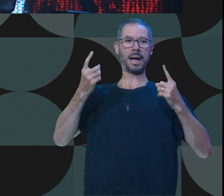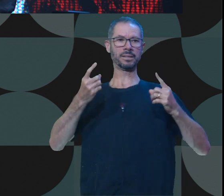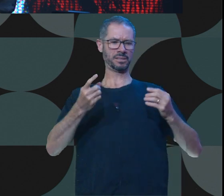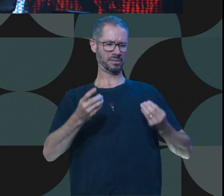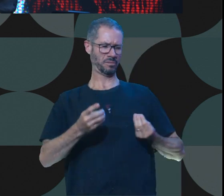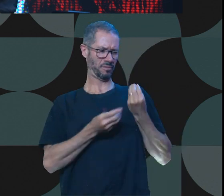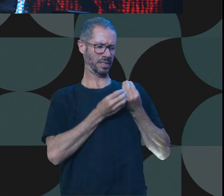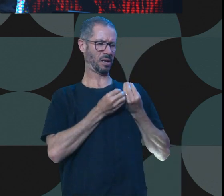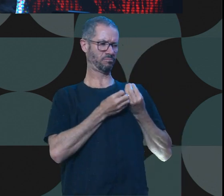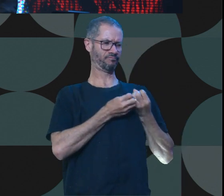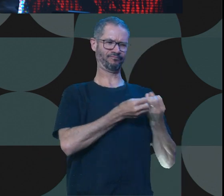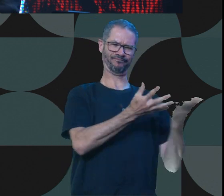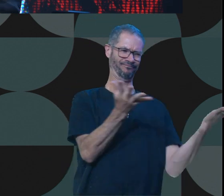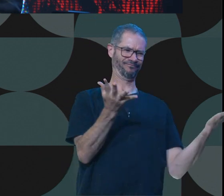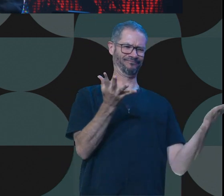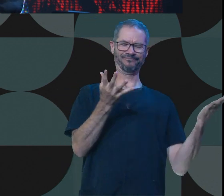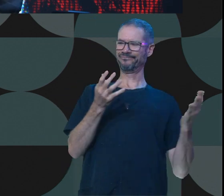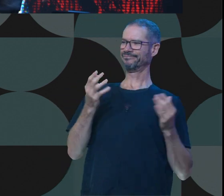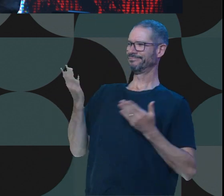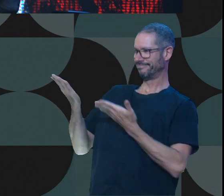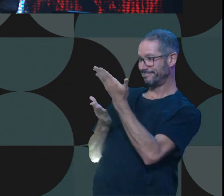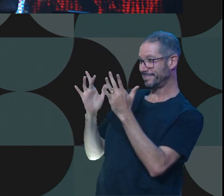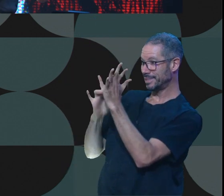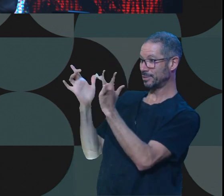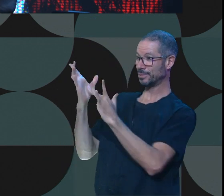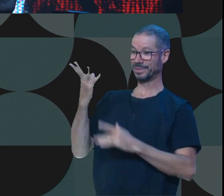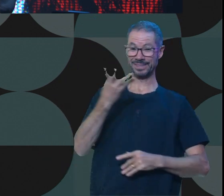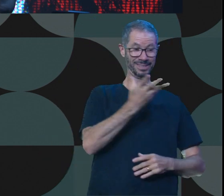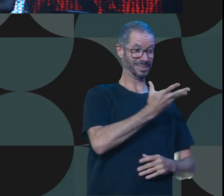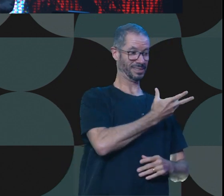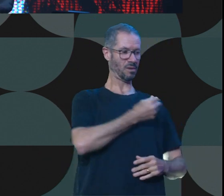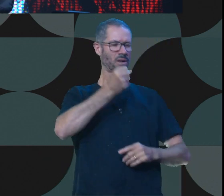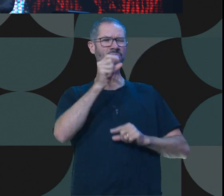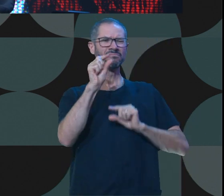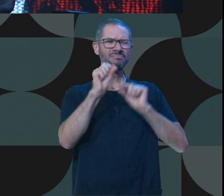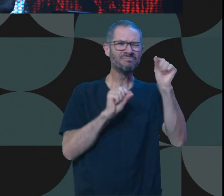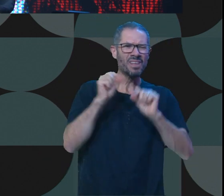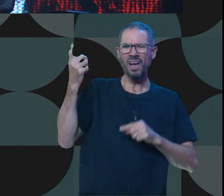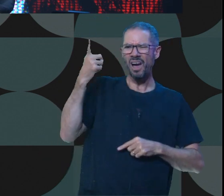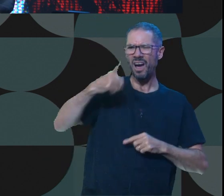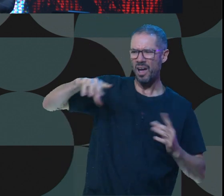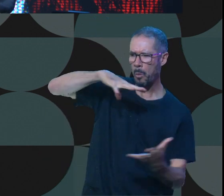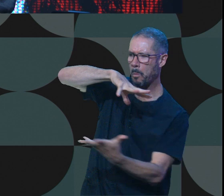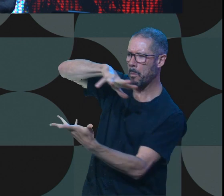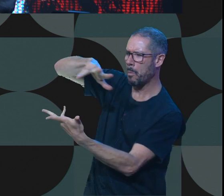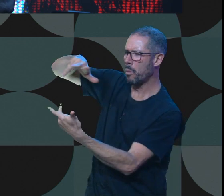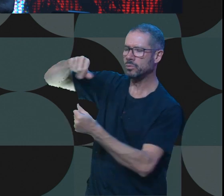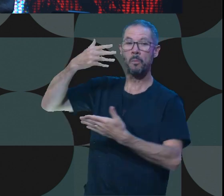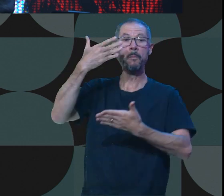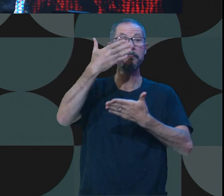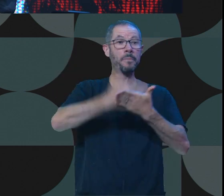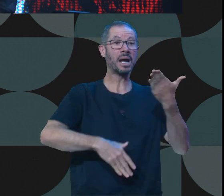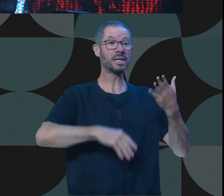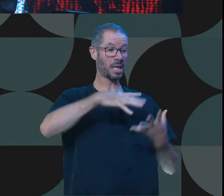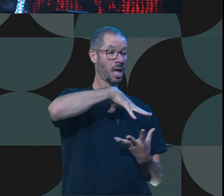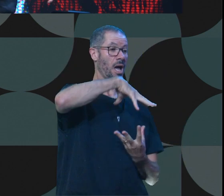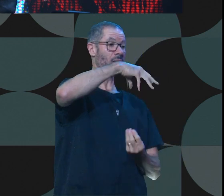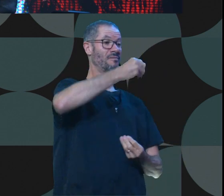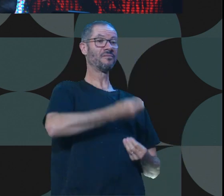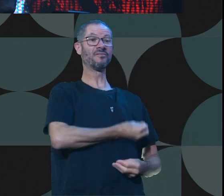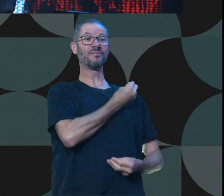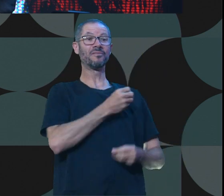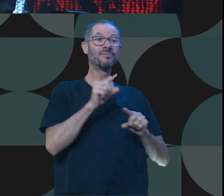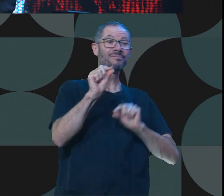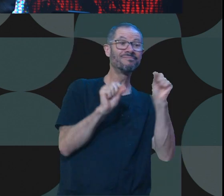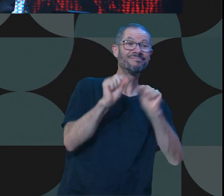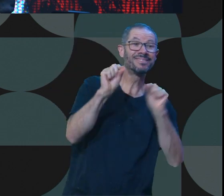da sua vida por minha causa, a salvará. Que vantagem há em ganhar o mundo inteiro, mas perder ou destruir a sua própria vida?